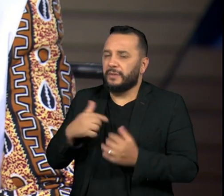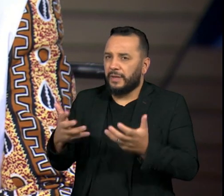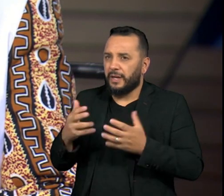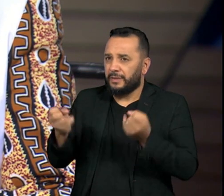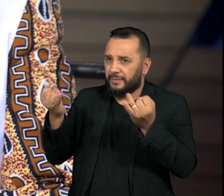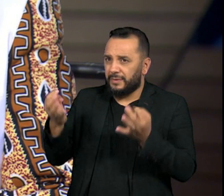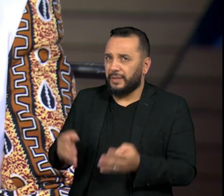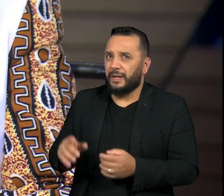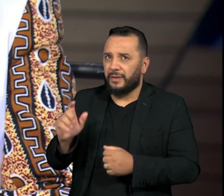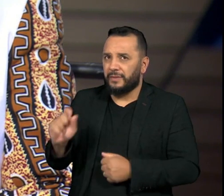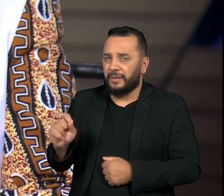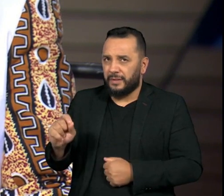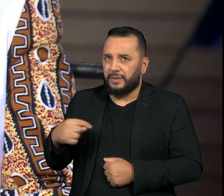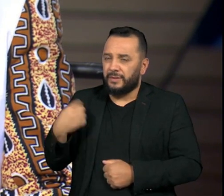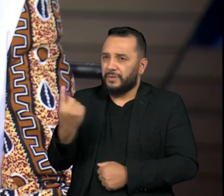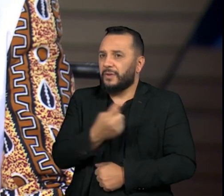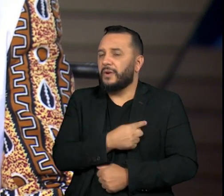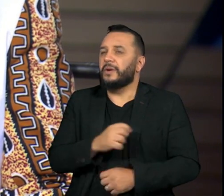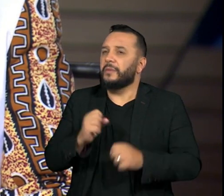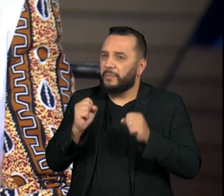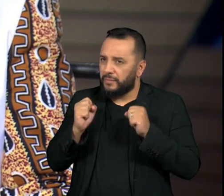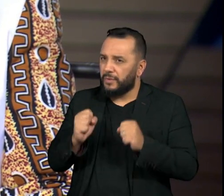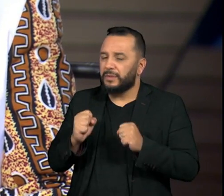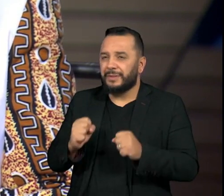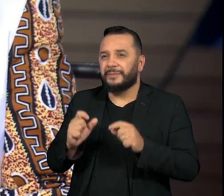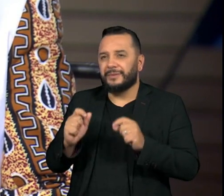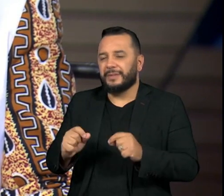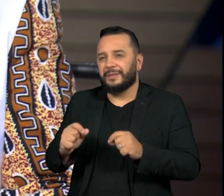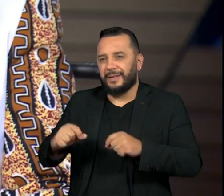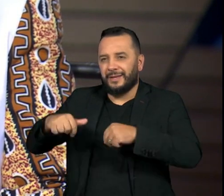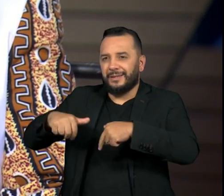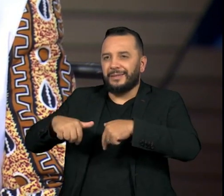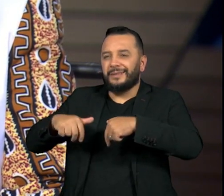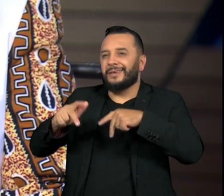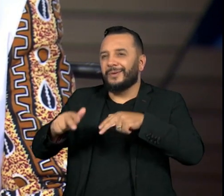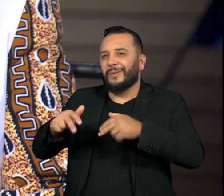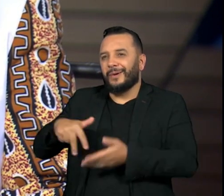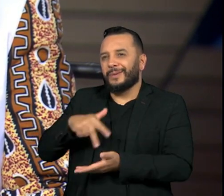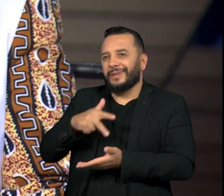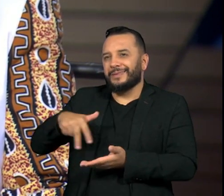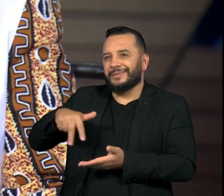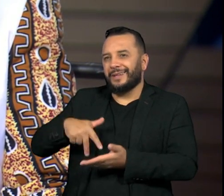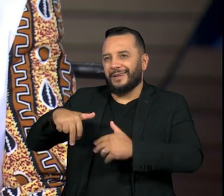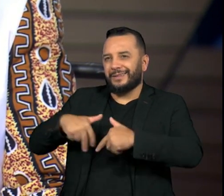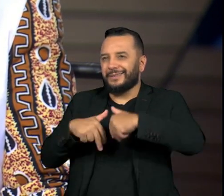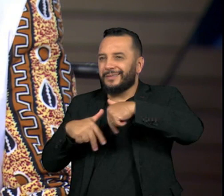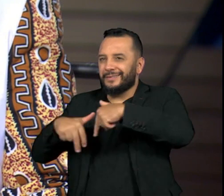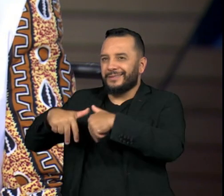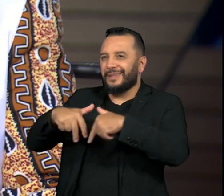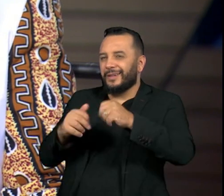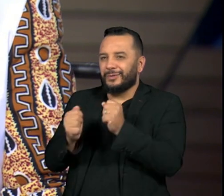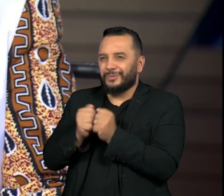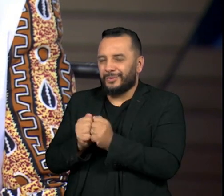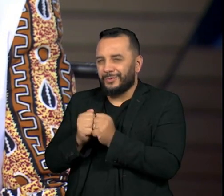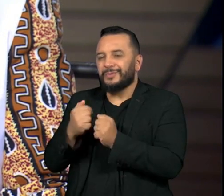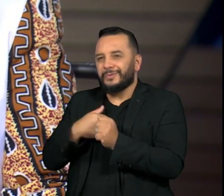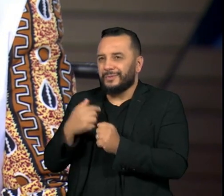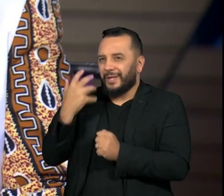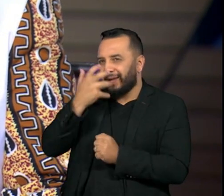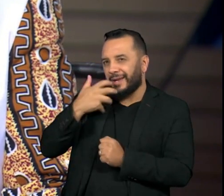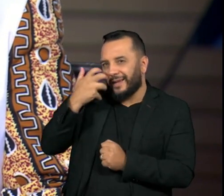minha fala, que a gente possa dançar junto. Dancemos e cantemos, produzindo